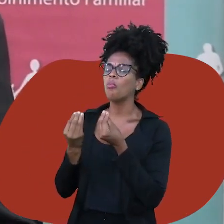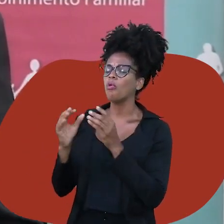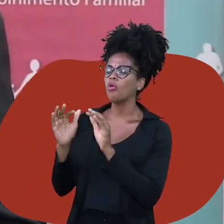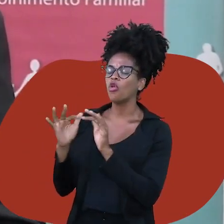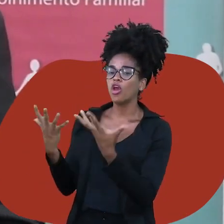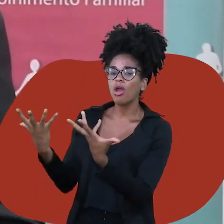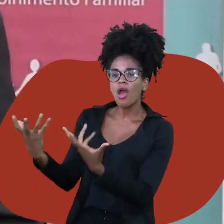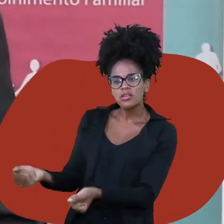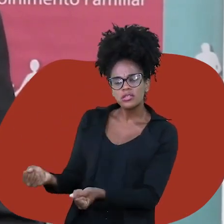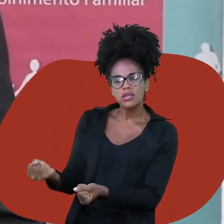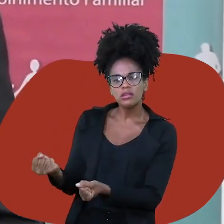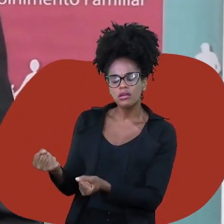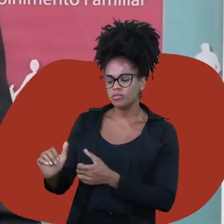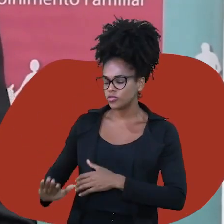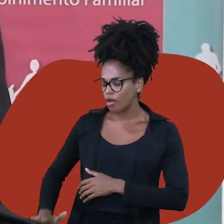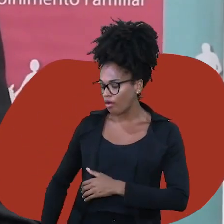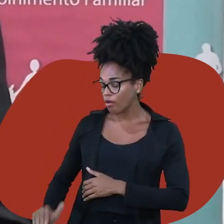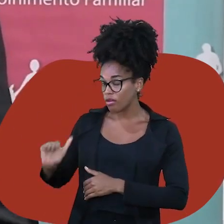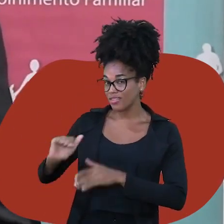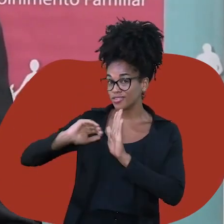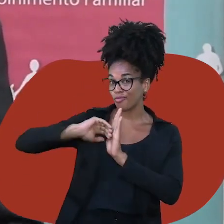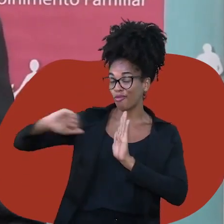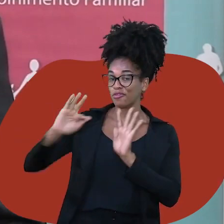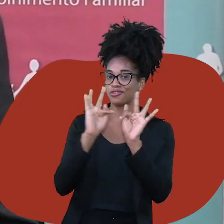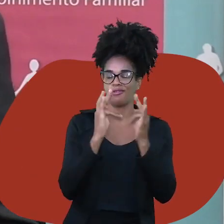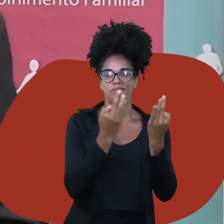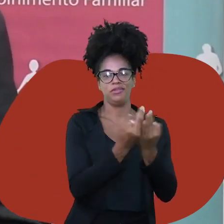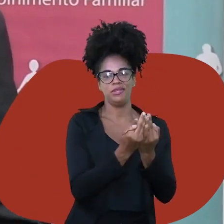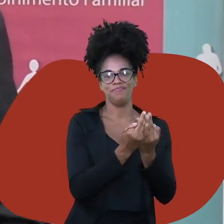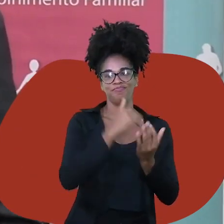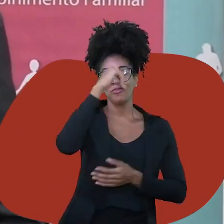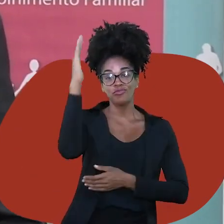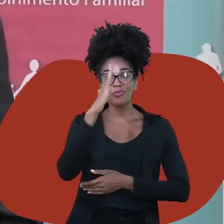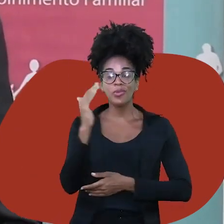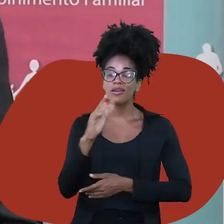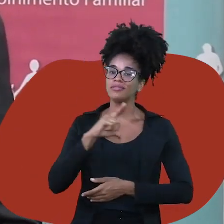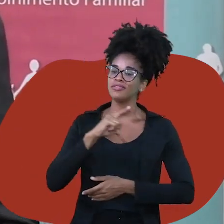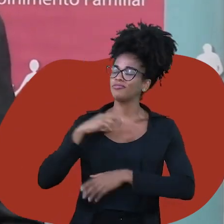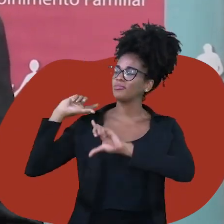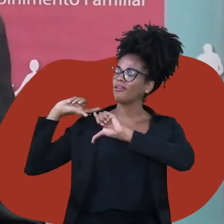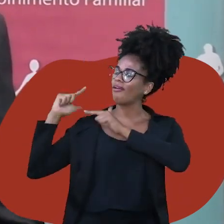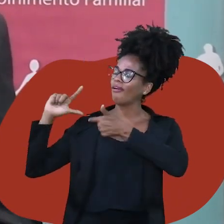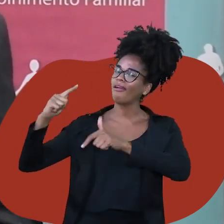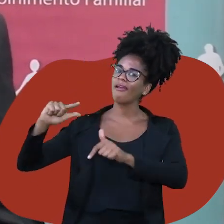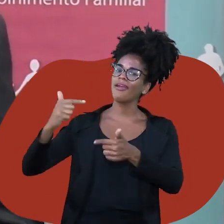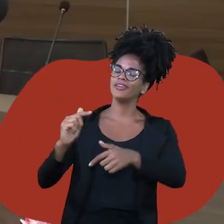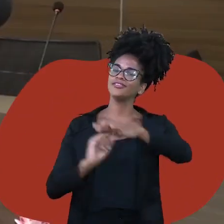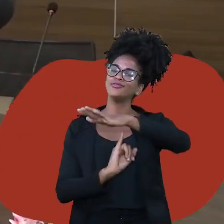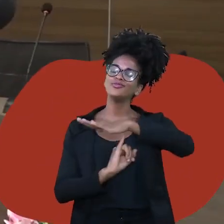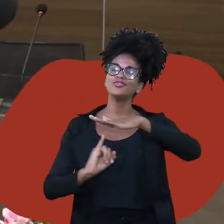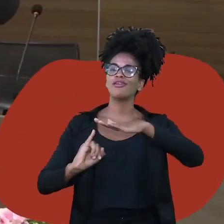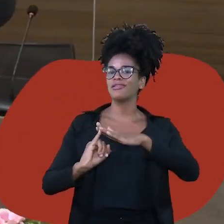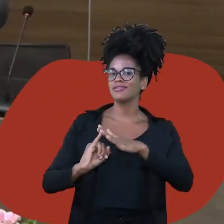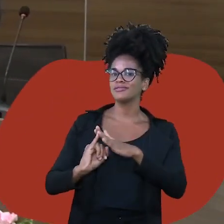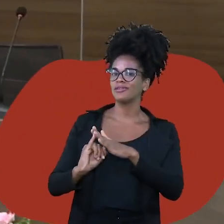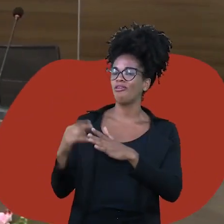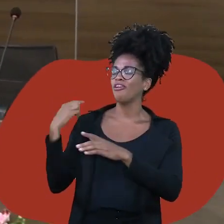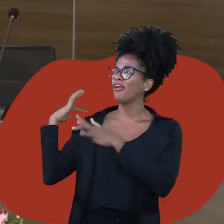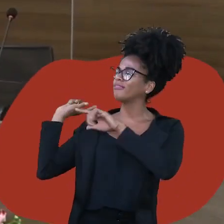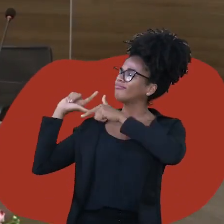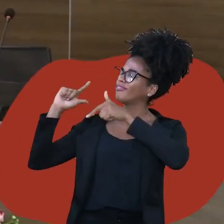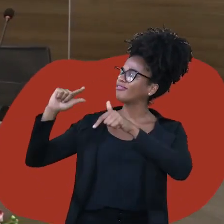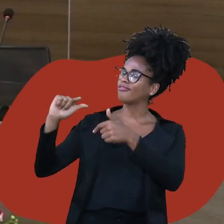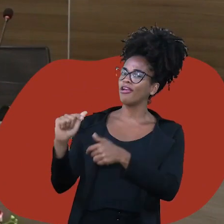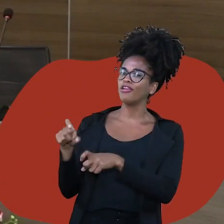que está afastada do convívio familiar. No Brasil, até por uma herança colonial, nós temos uma herança de institucionalização. E o Brasil está